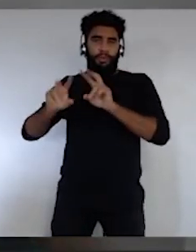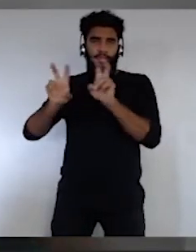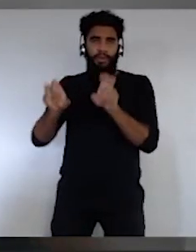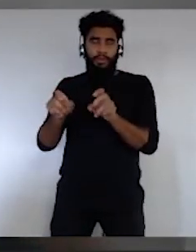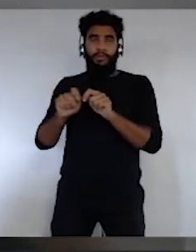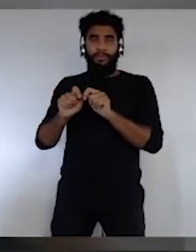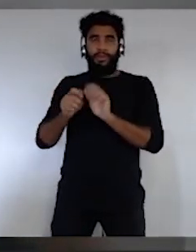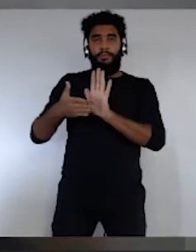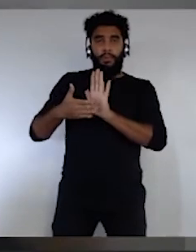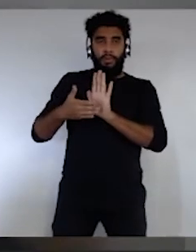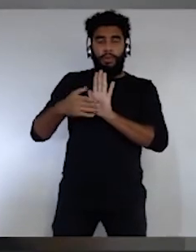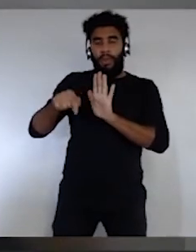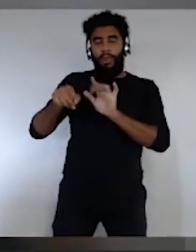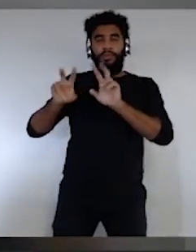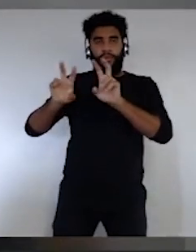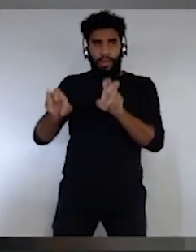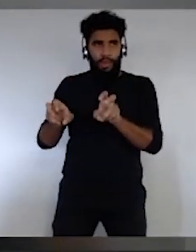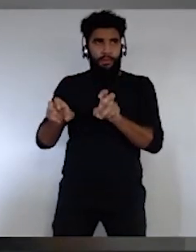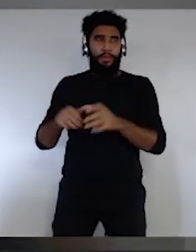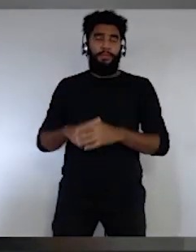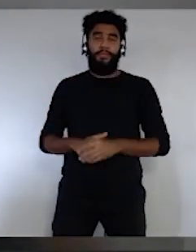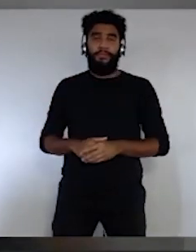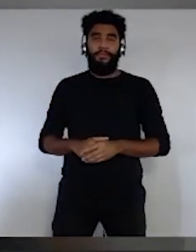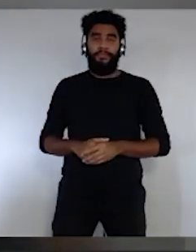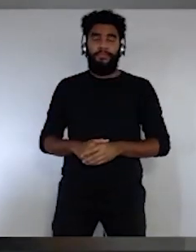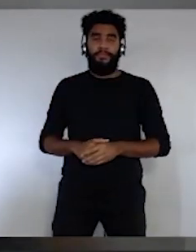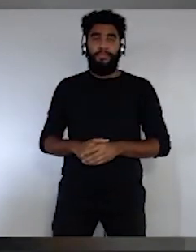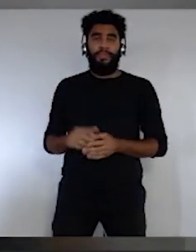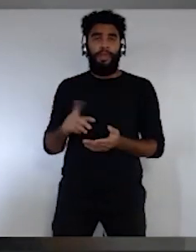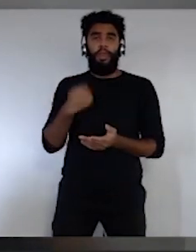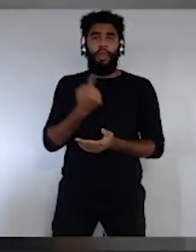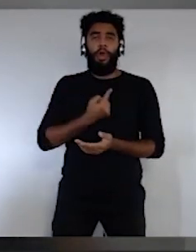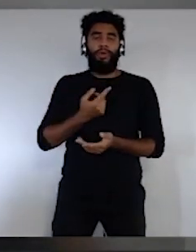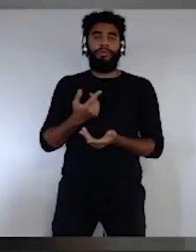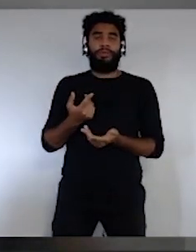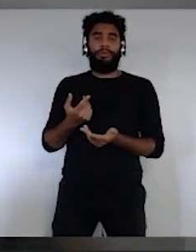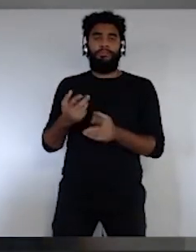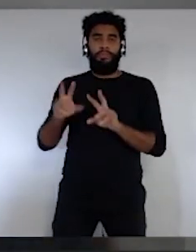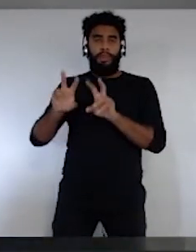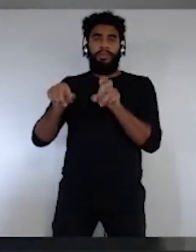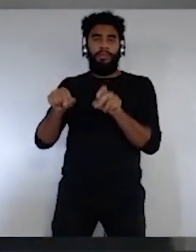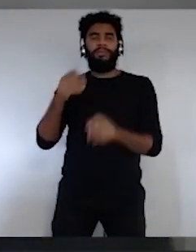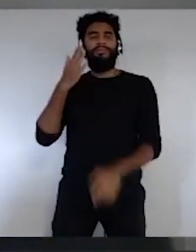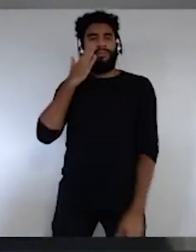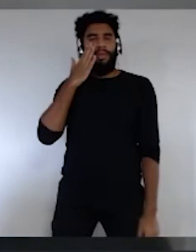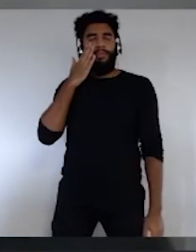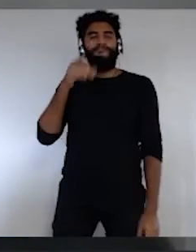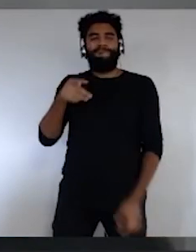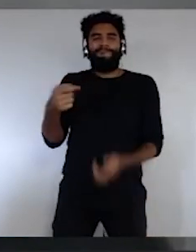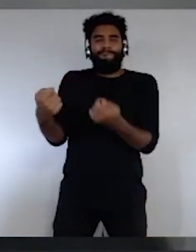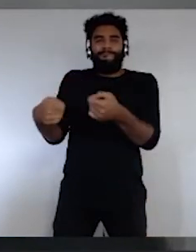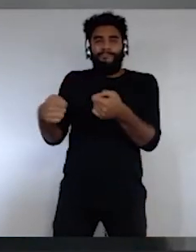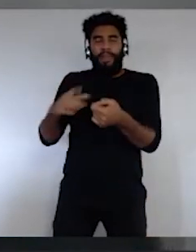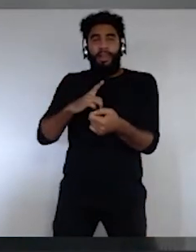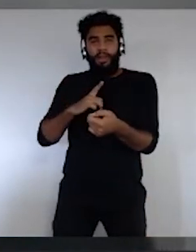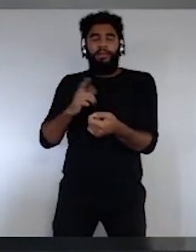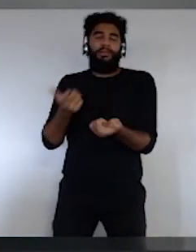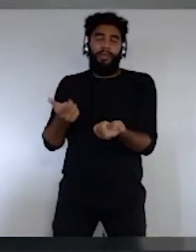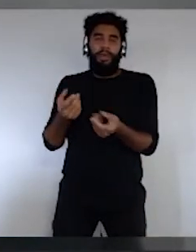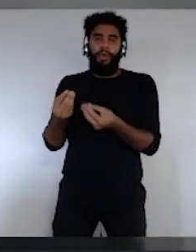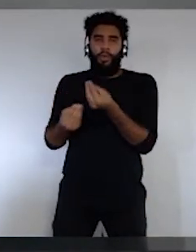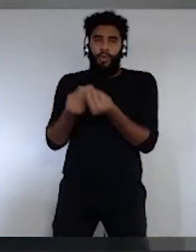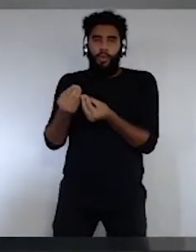uma decisão razoável num sentido, de Minas Gerais, e uma razoável também do Rio de Janeiro, em sentido contrário, ambas